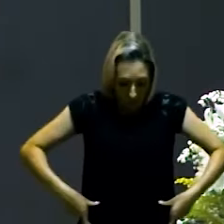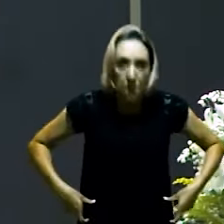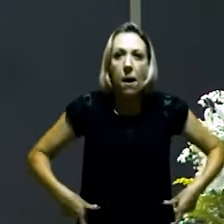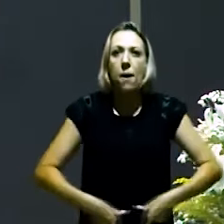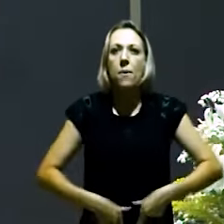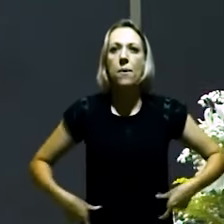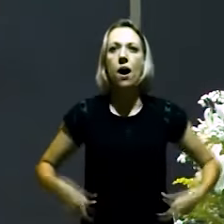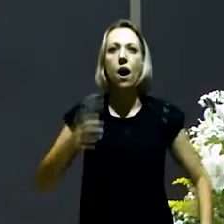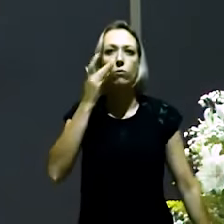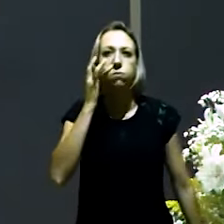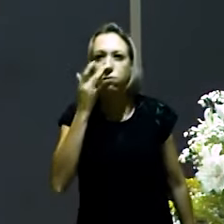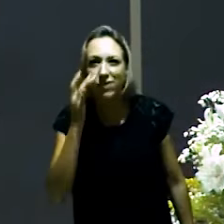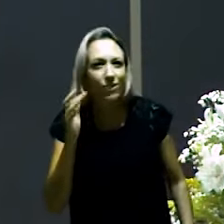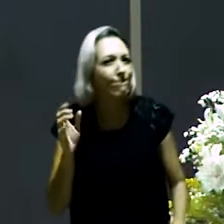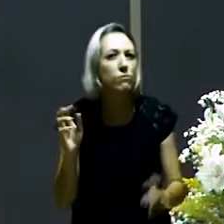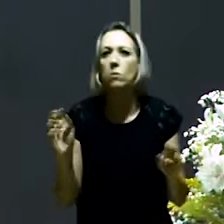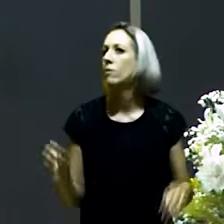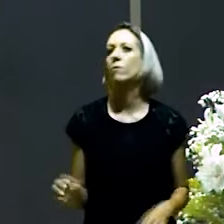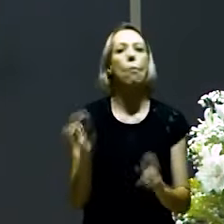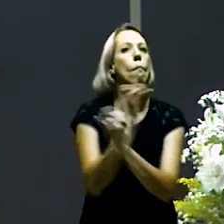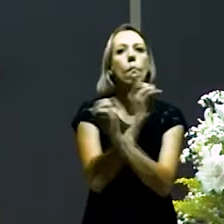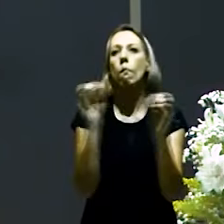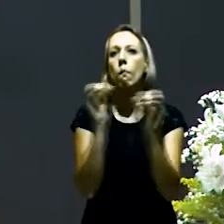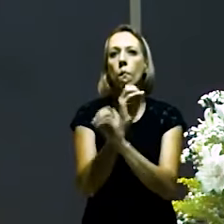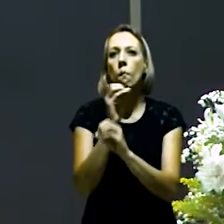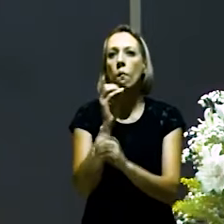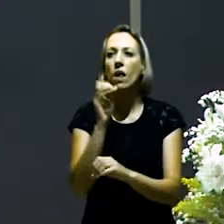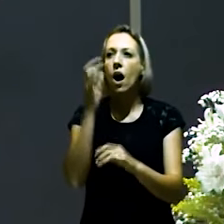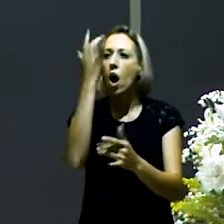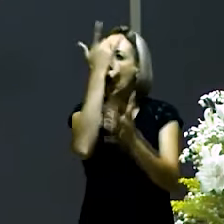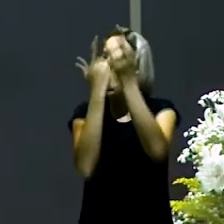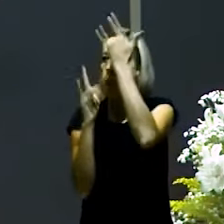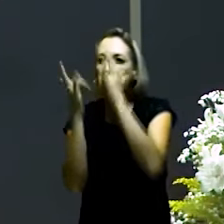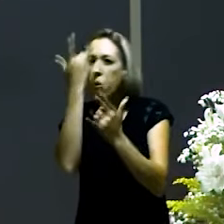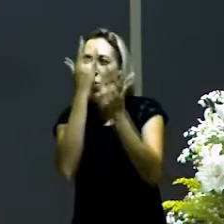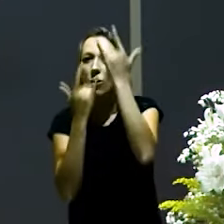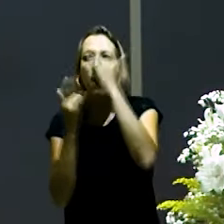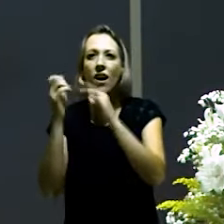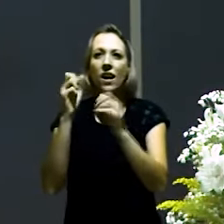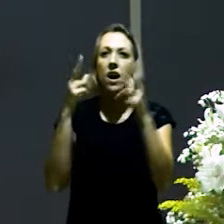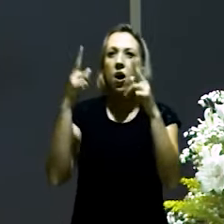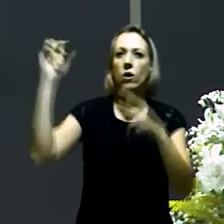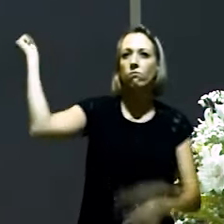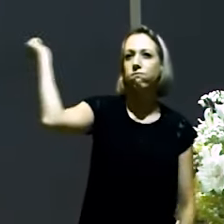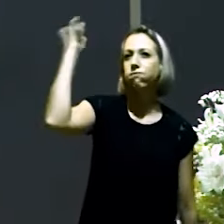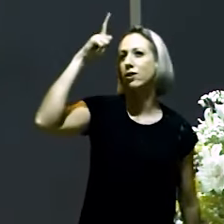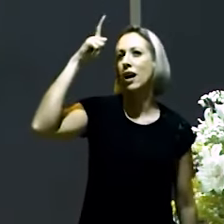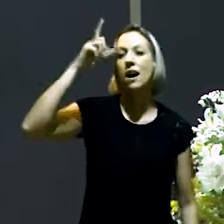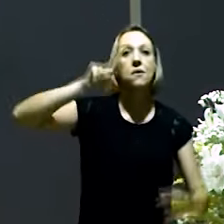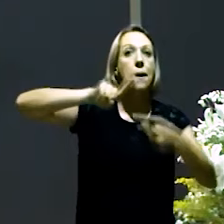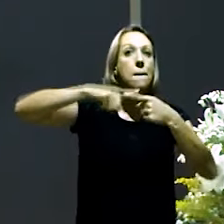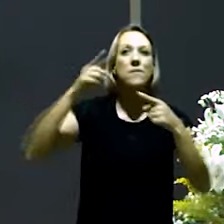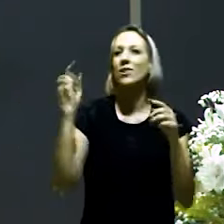no peito. Ele não veio com o rosto brilhando com o sol, como o sol ao meio-dia, não. Ele poderia ter vindo assim,